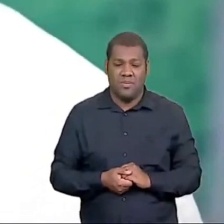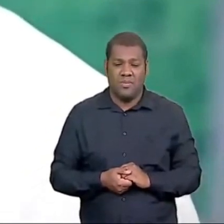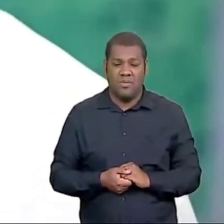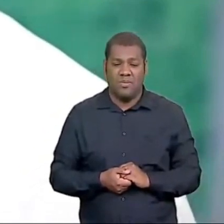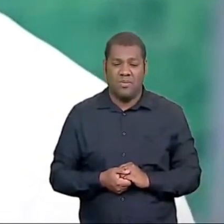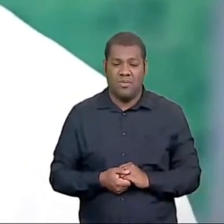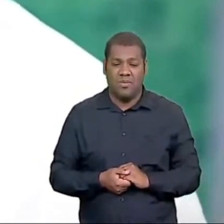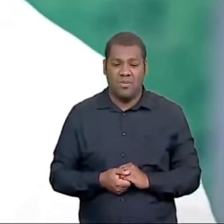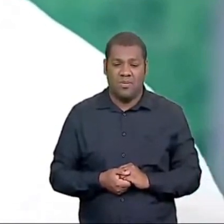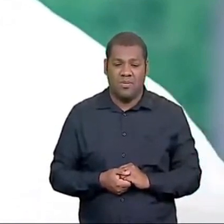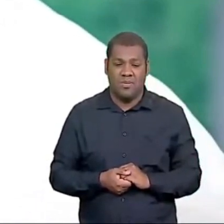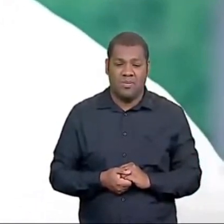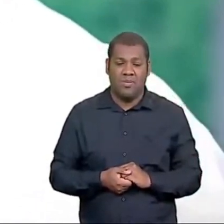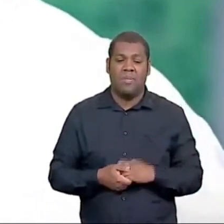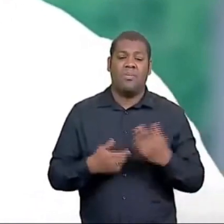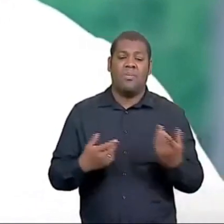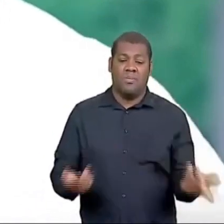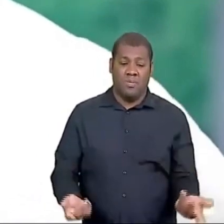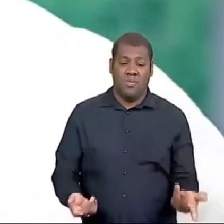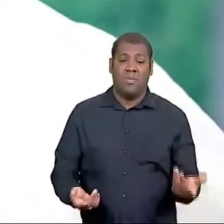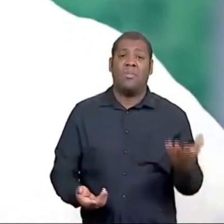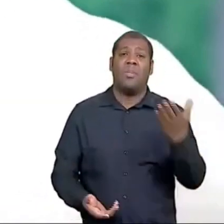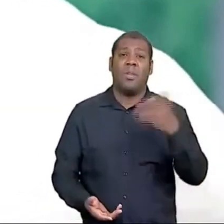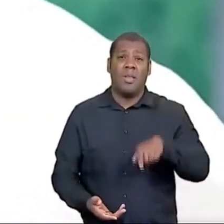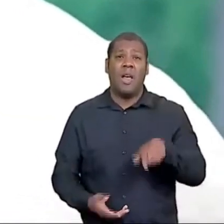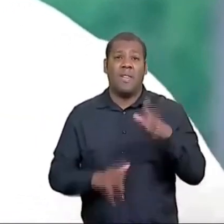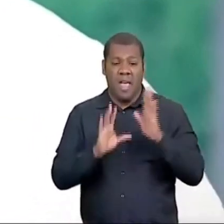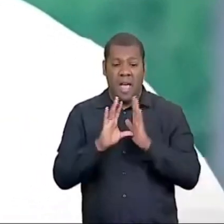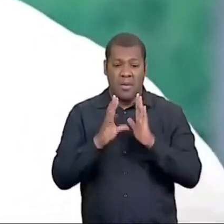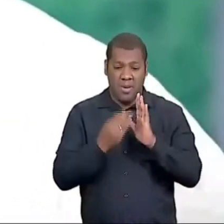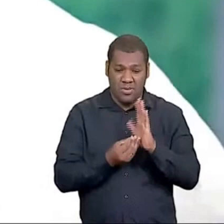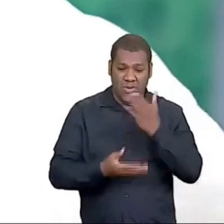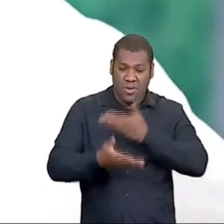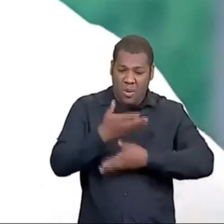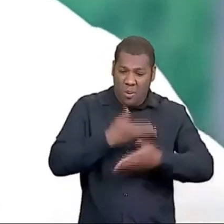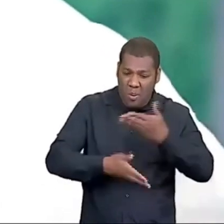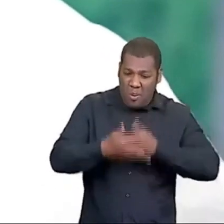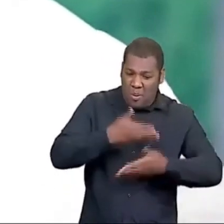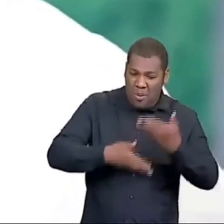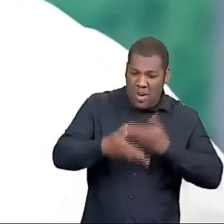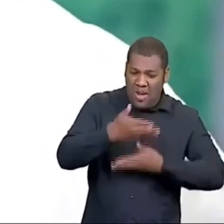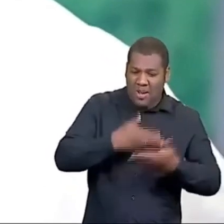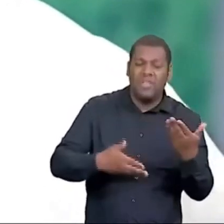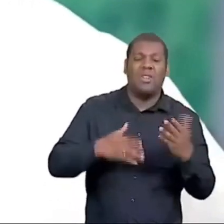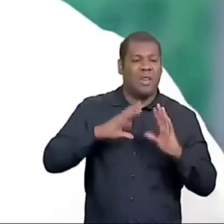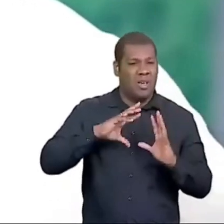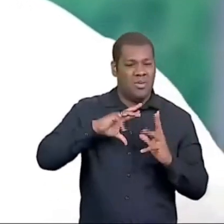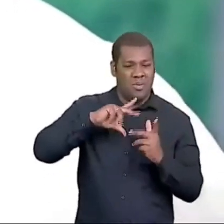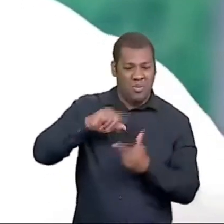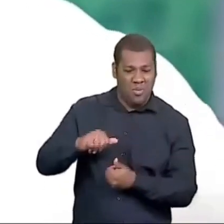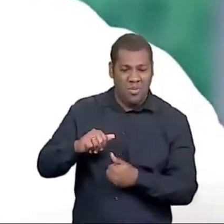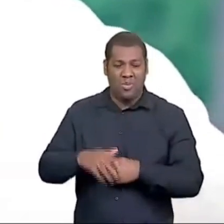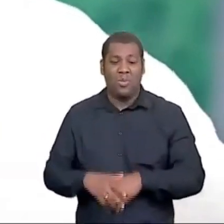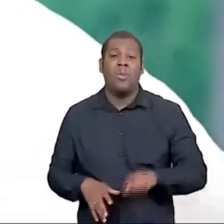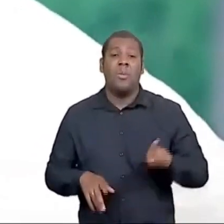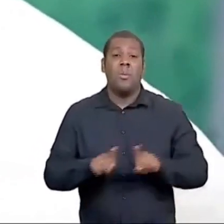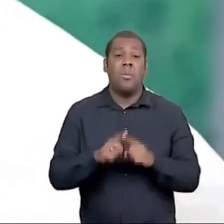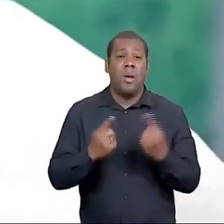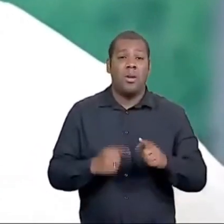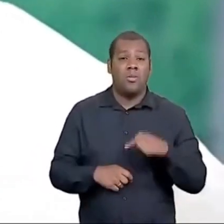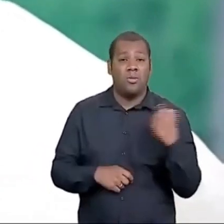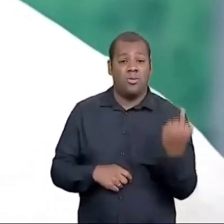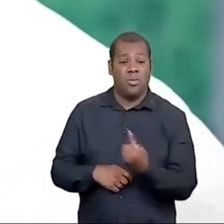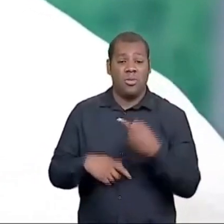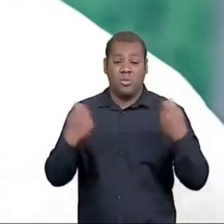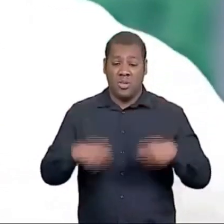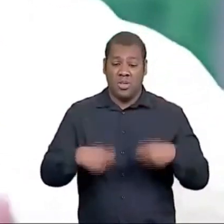senão compartilhar com o mundo. Cientistas do mundo inteiro serão convidados a participar, mas nós precisamos primeiro valorizar os